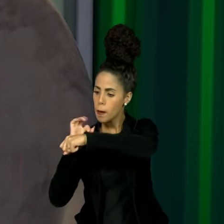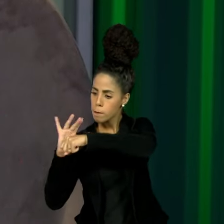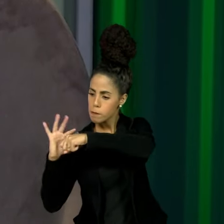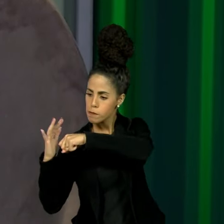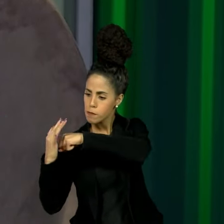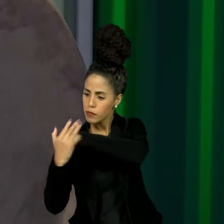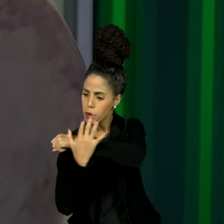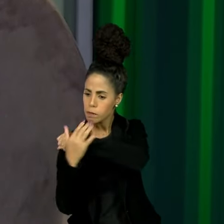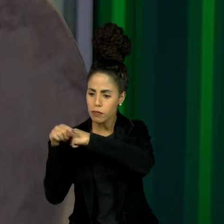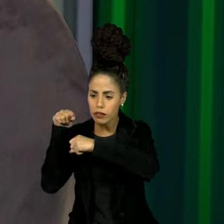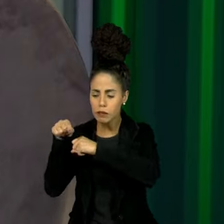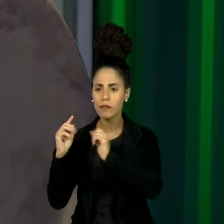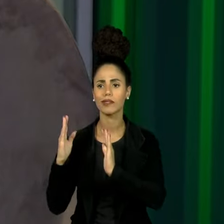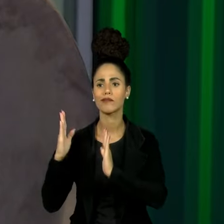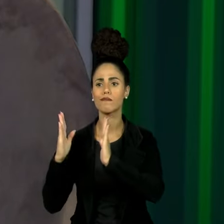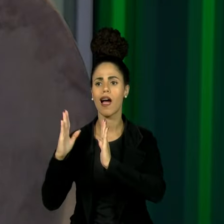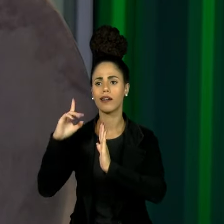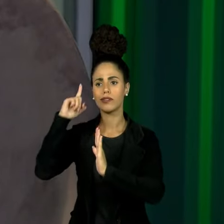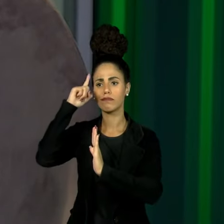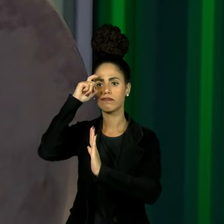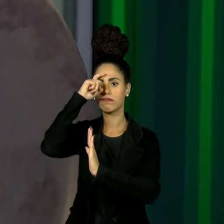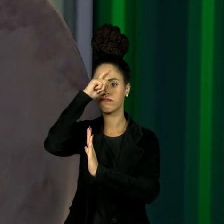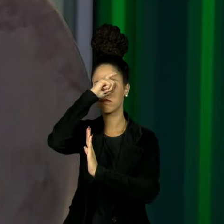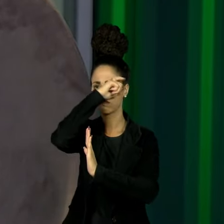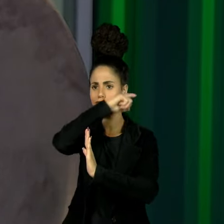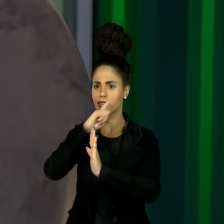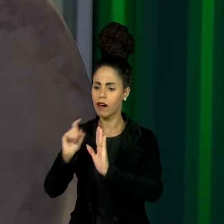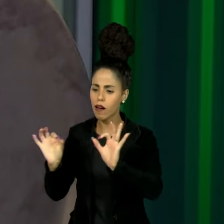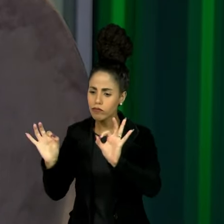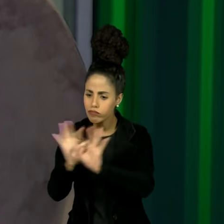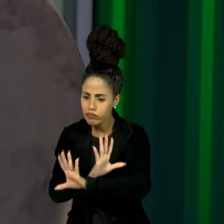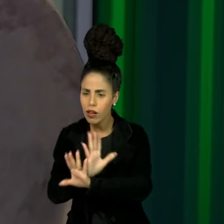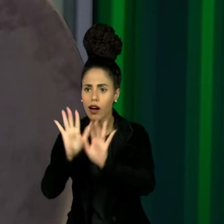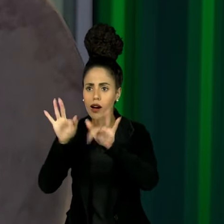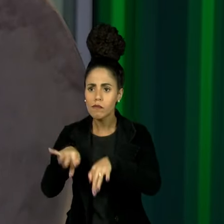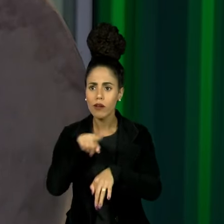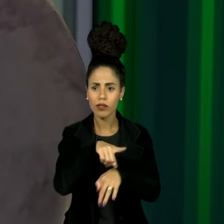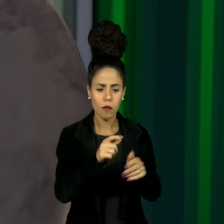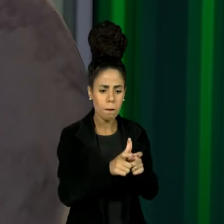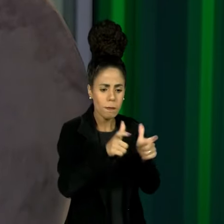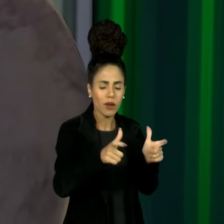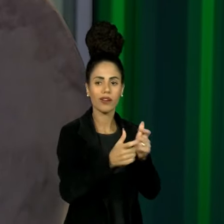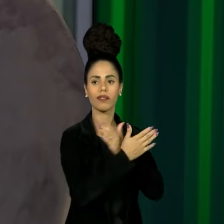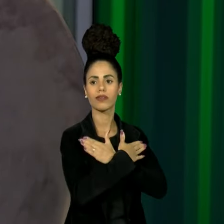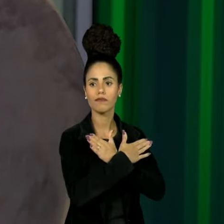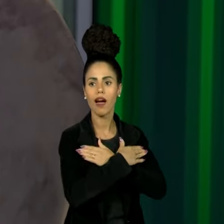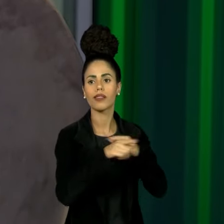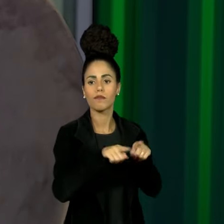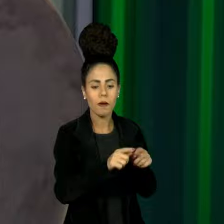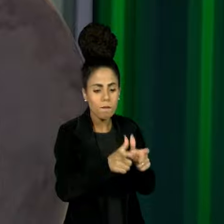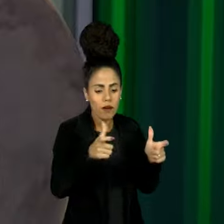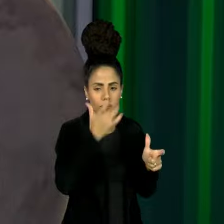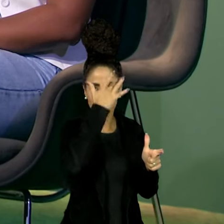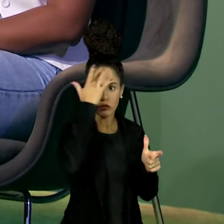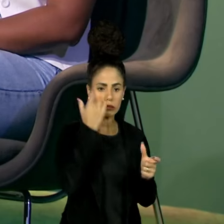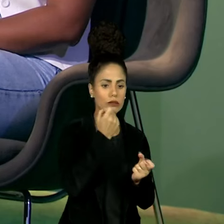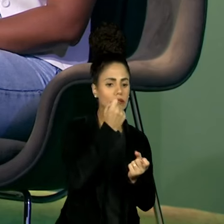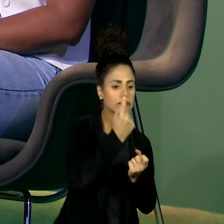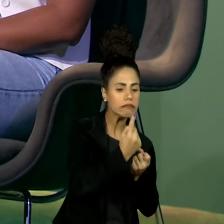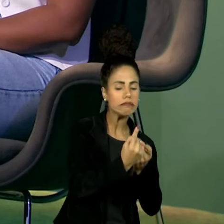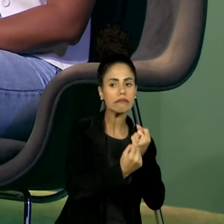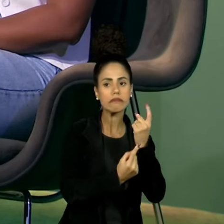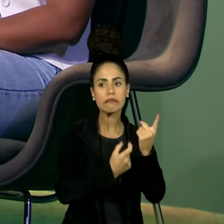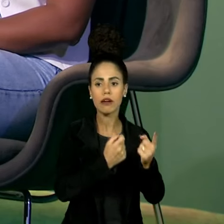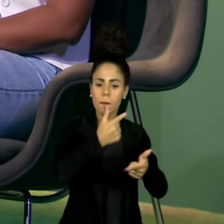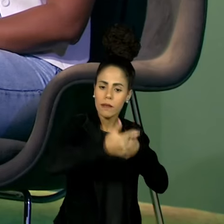para deixar, assim, todos nós, né, devastados e aumentou significativamente aí o número de pessoas em situação de